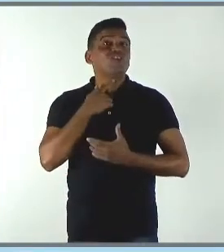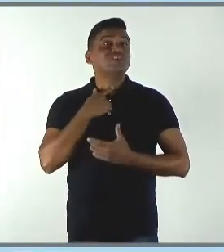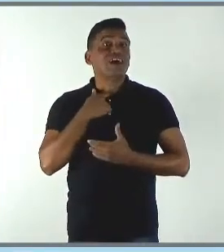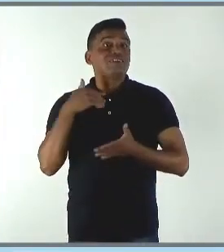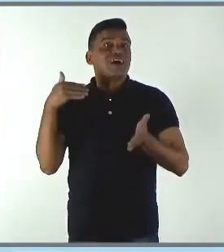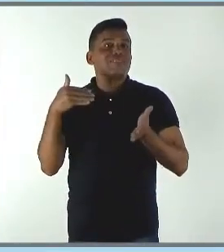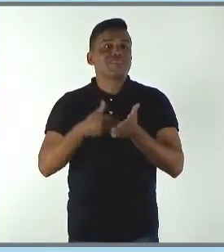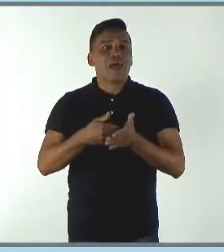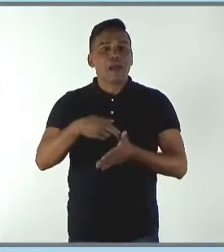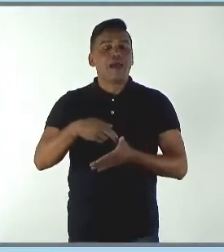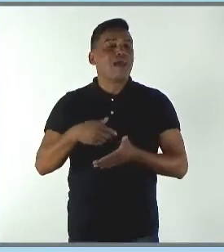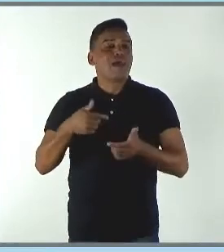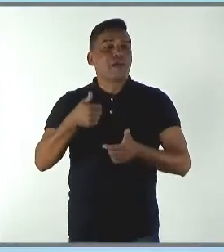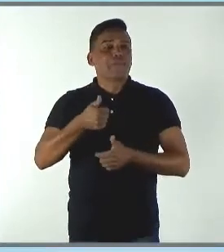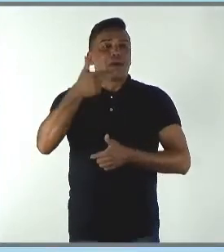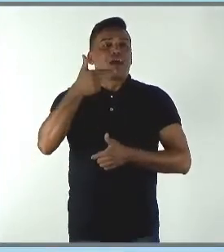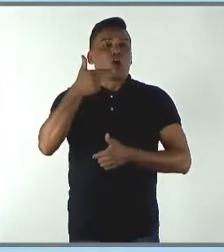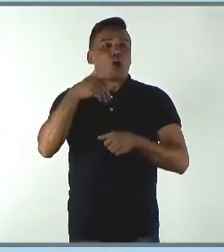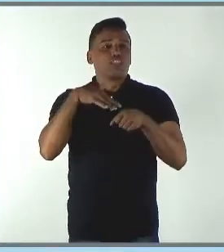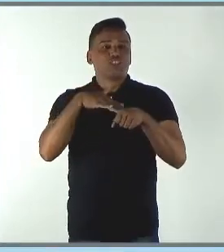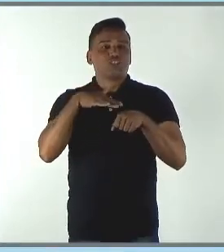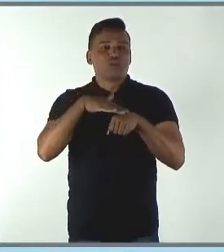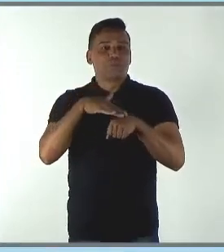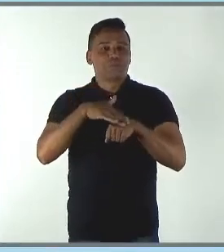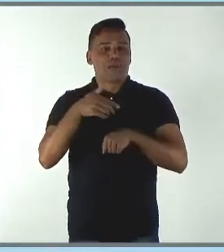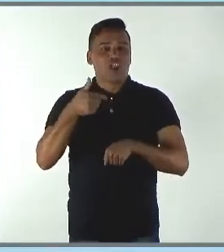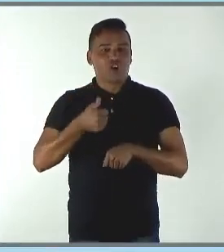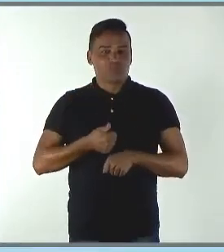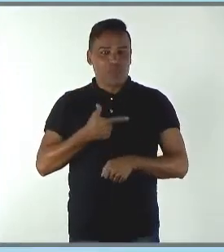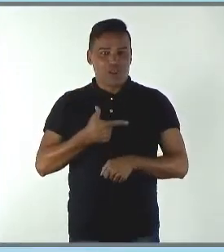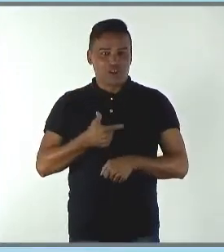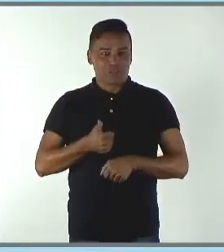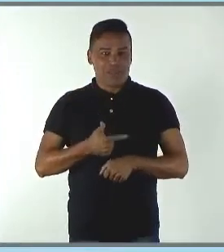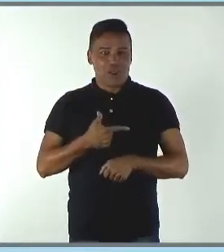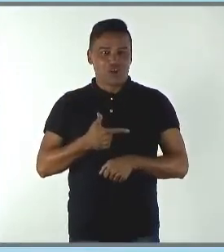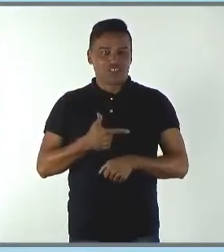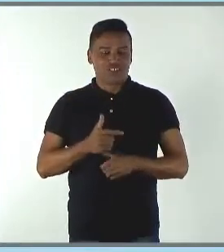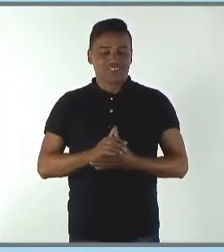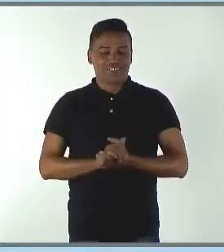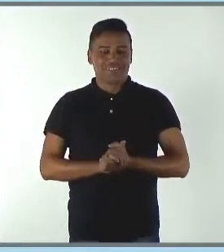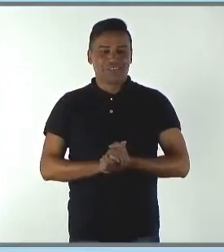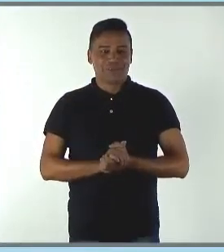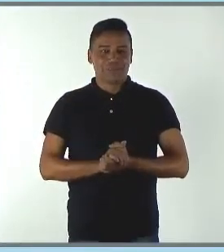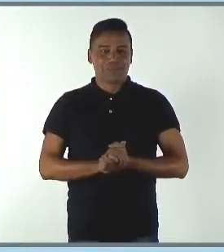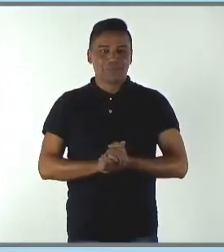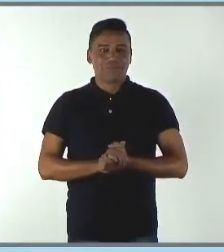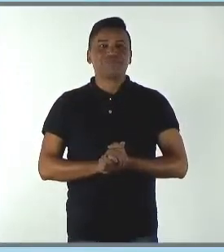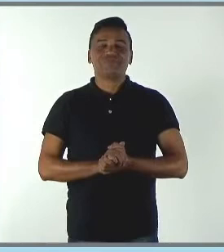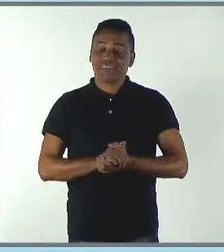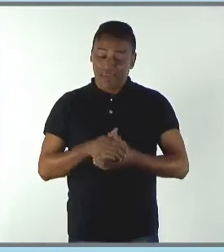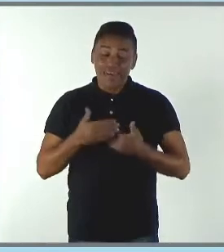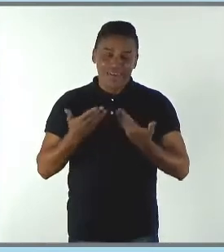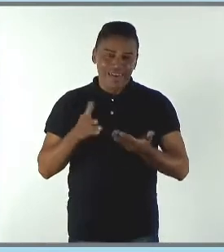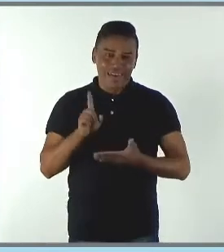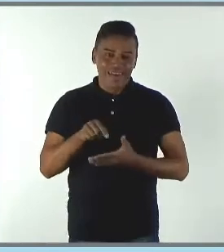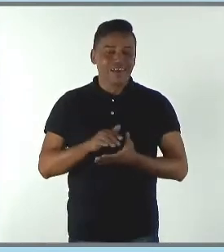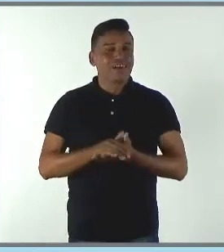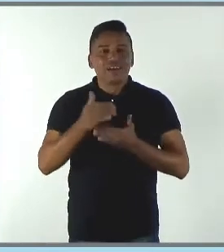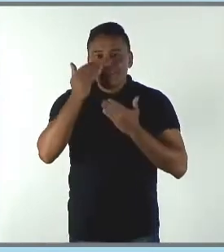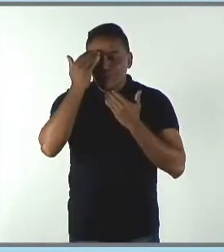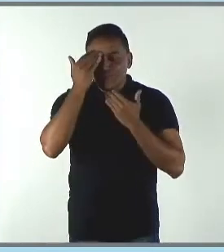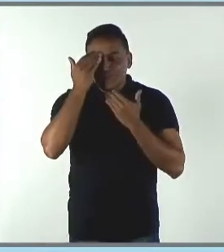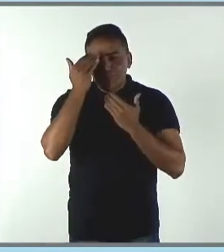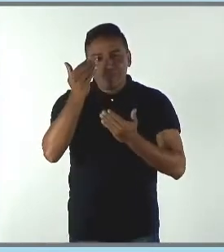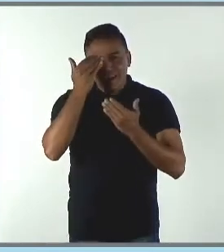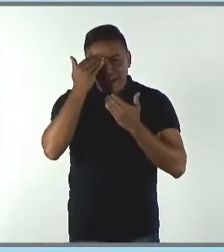puder. Você Madu, tá sem ar conseguindo e eu sem falar? fala. Isso, não é? Obrigada, viu, Edmilson? Nossa,